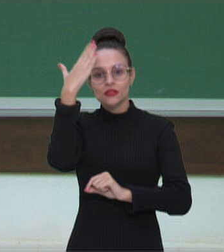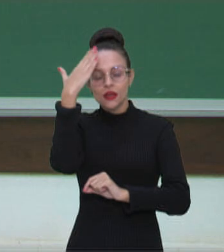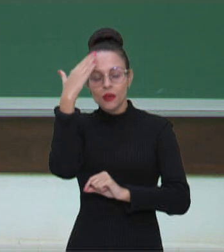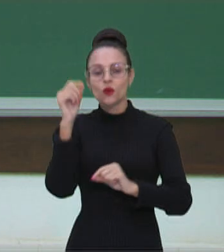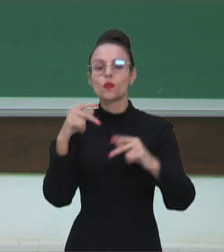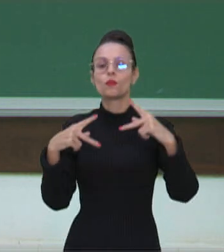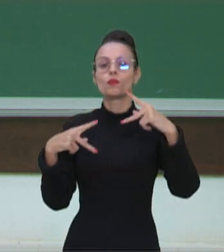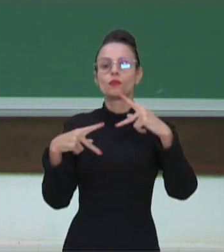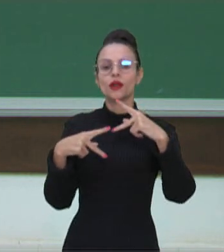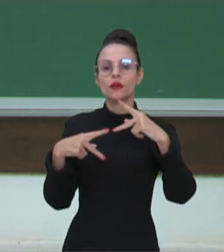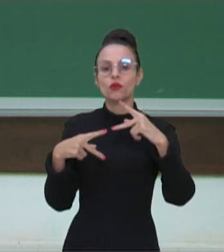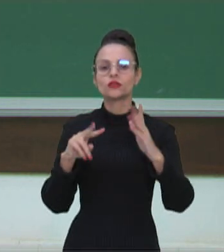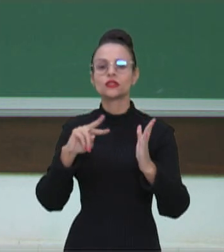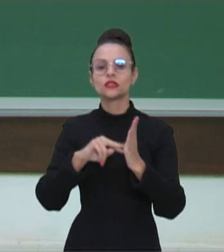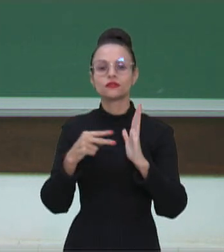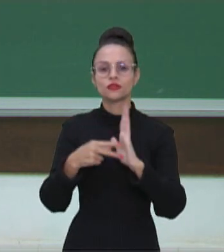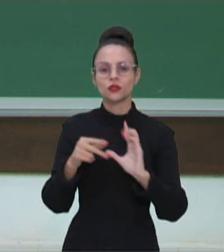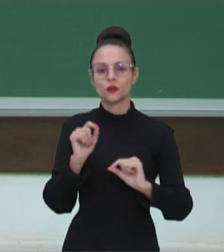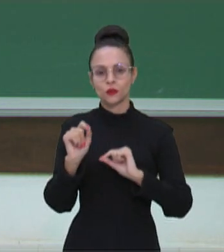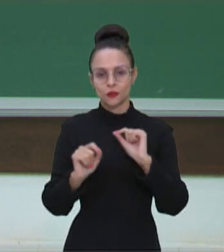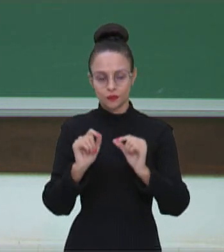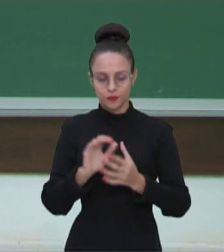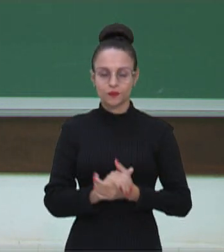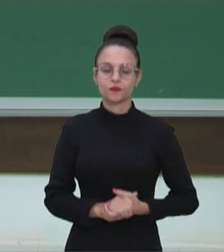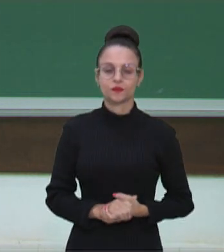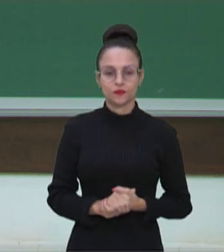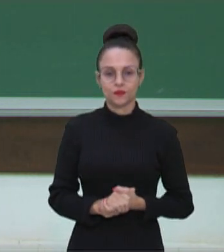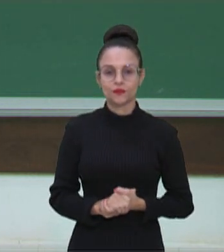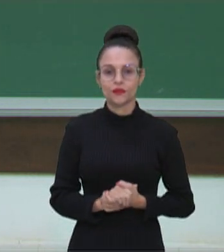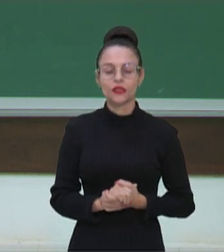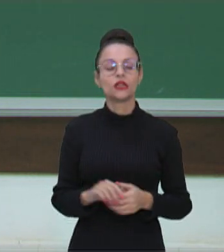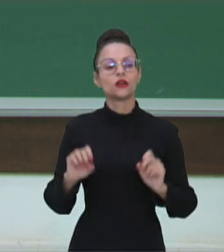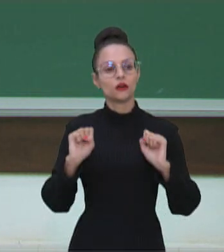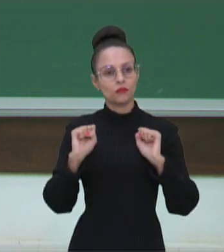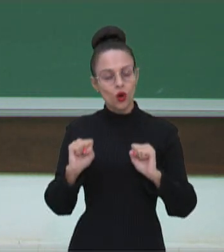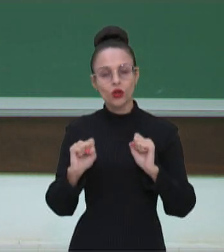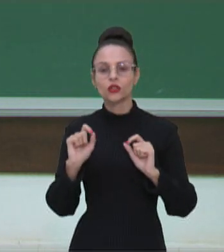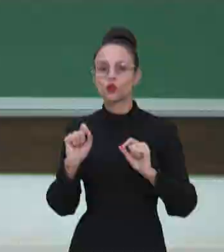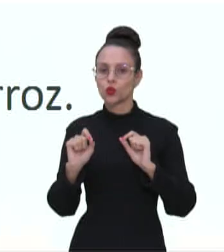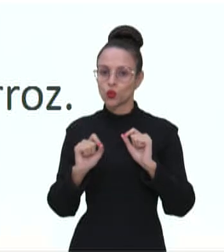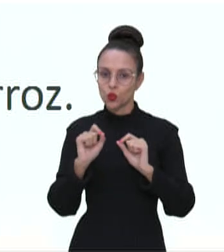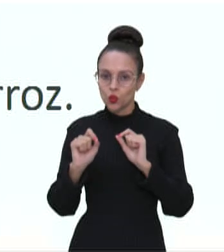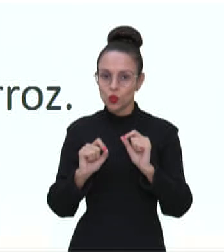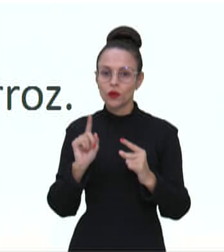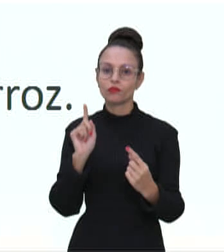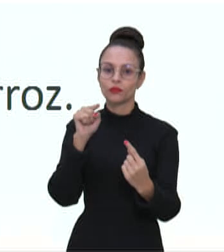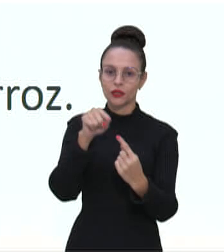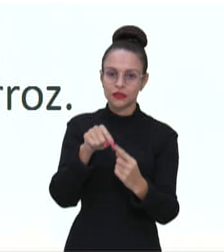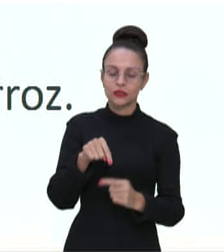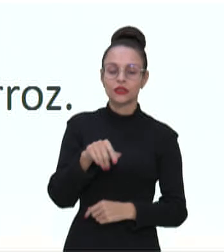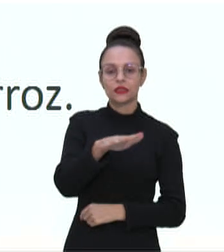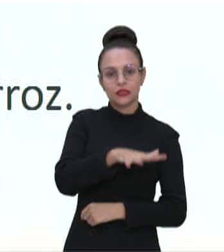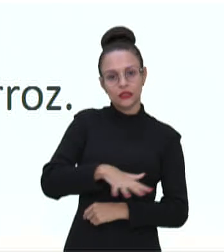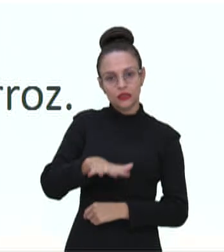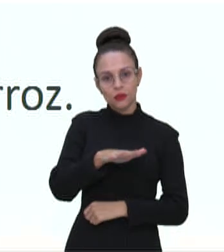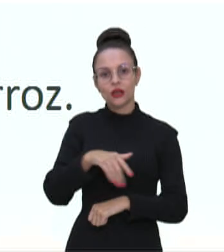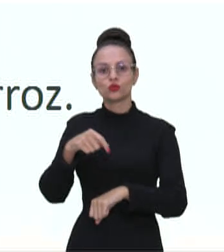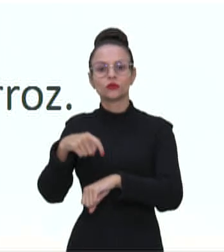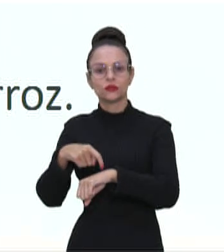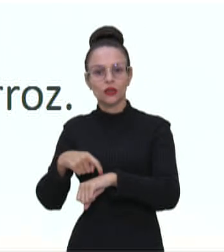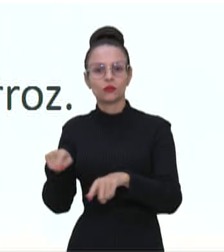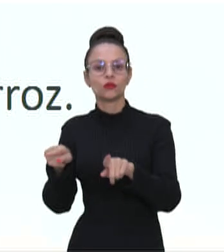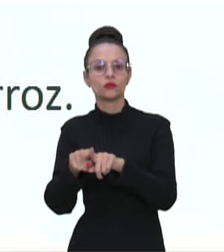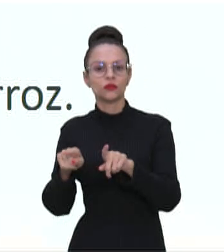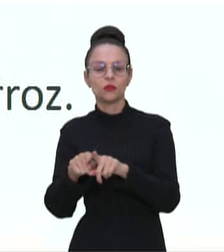a preposição ela significa, certo? Então, elas podem se referir ao espaço e ao tempo ou